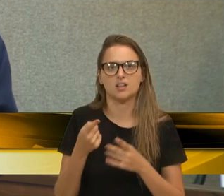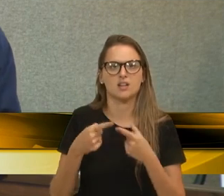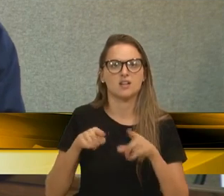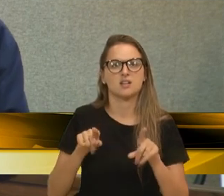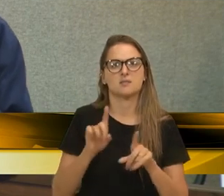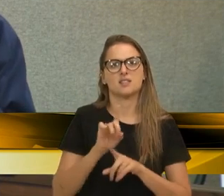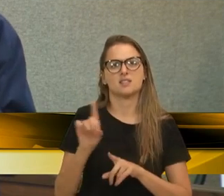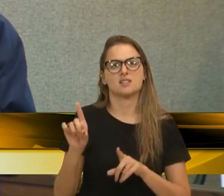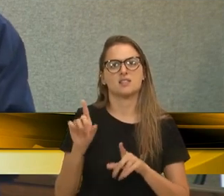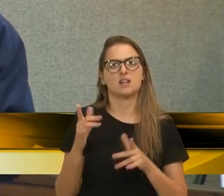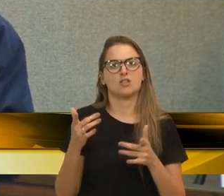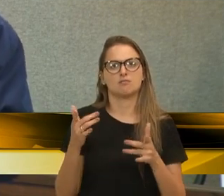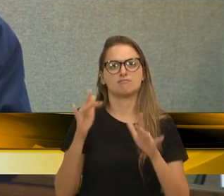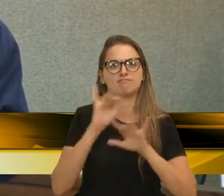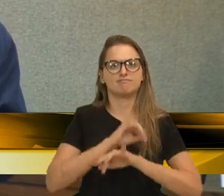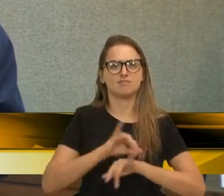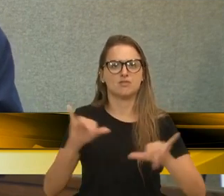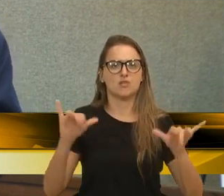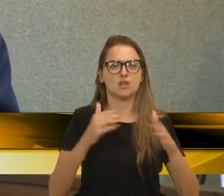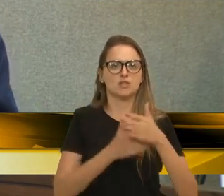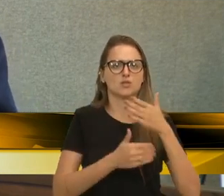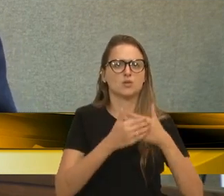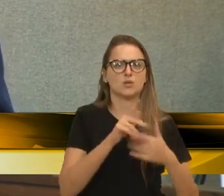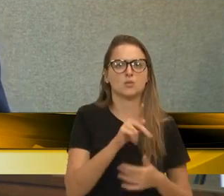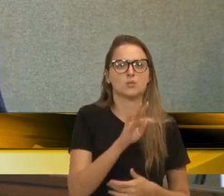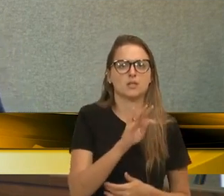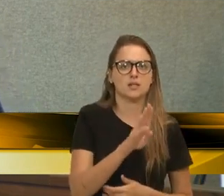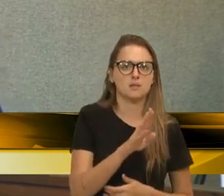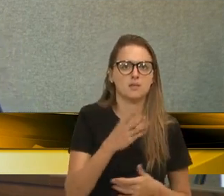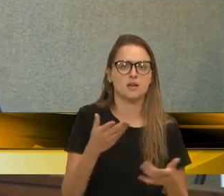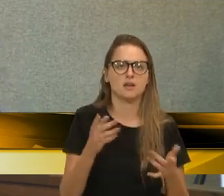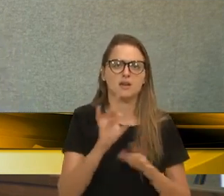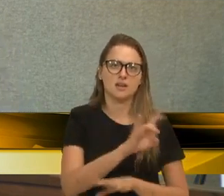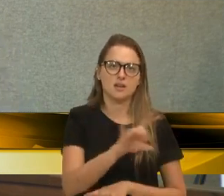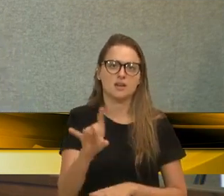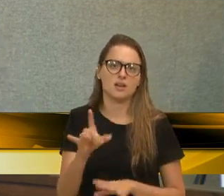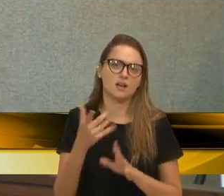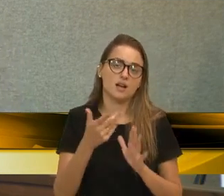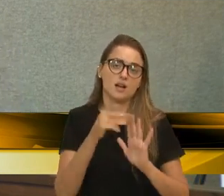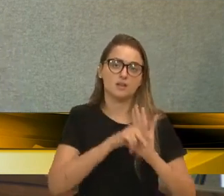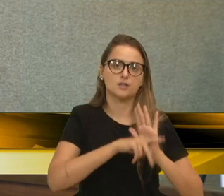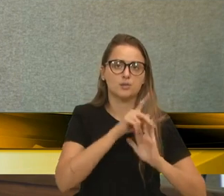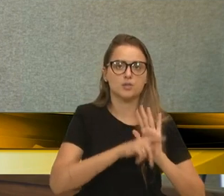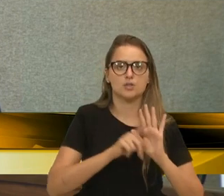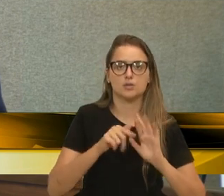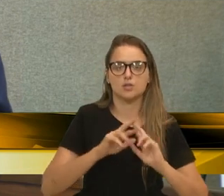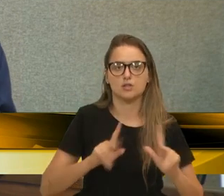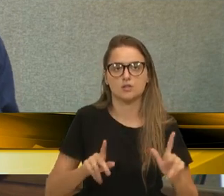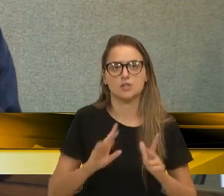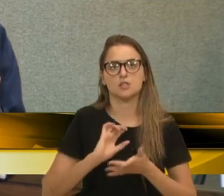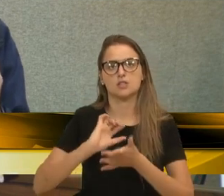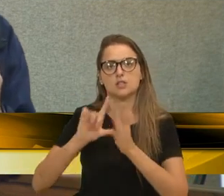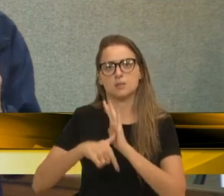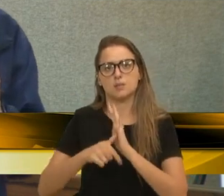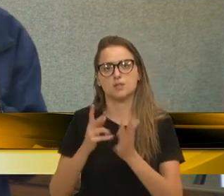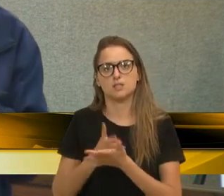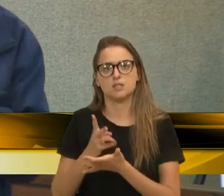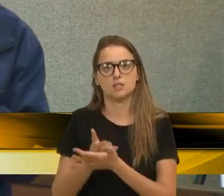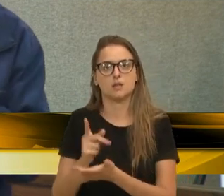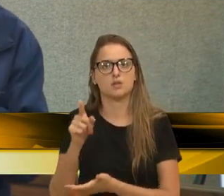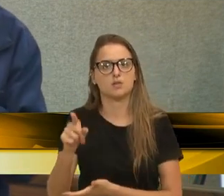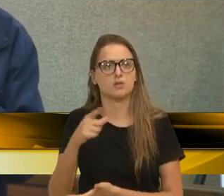debite para toda a bancada do PTB e generalizar, cada caso é um caso. E no momento oportuno, sempre que o senhor